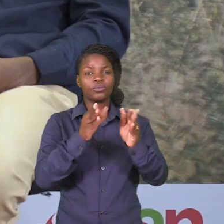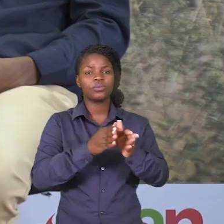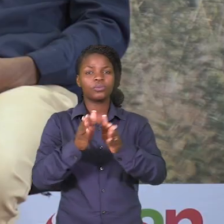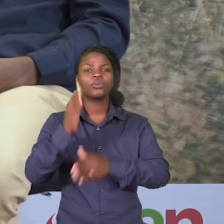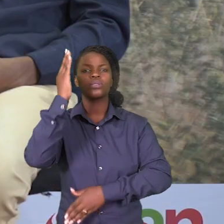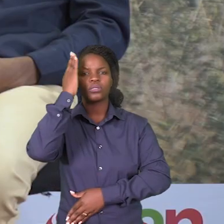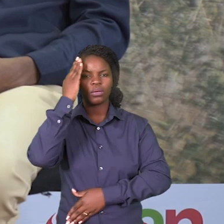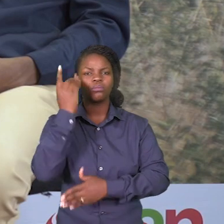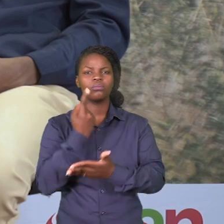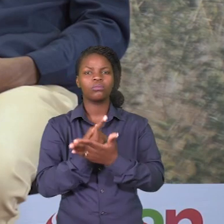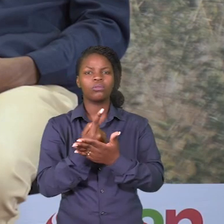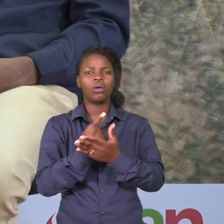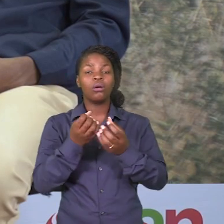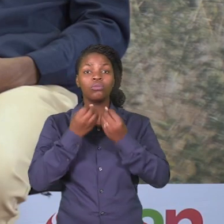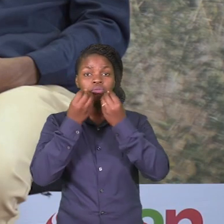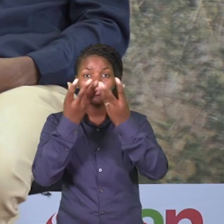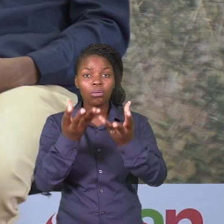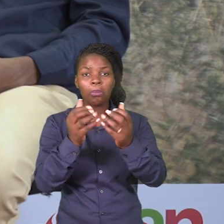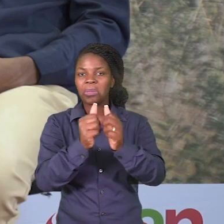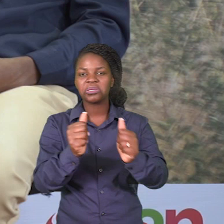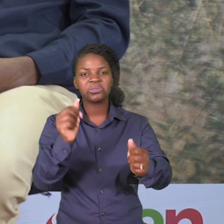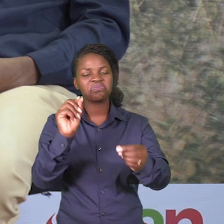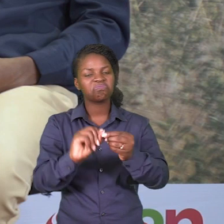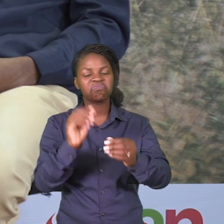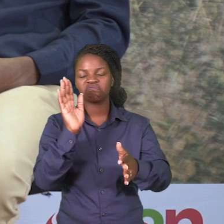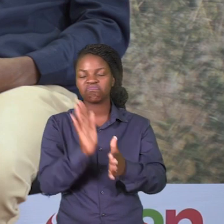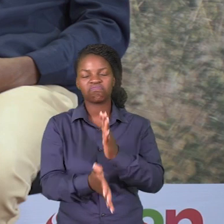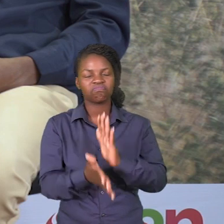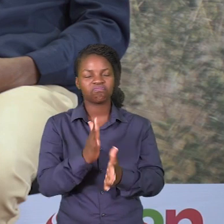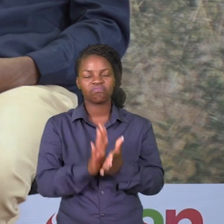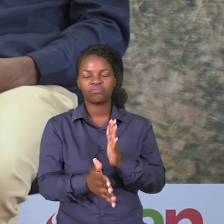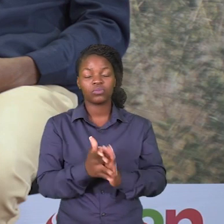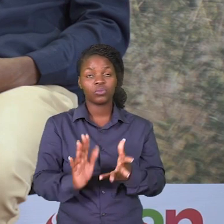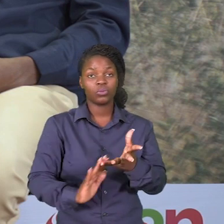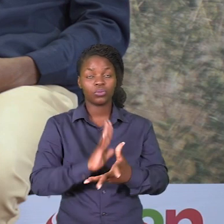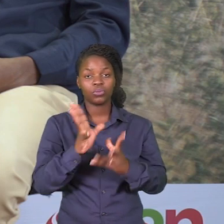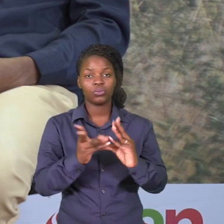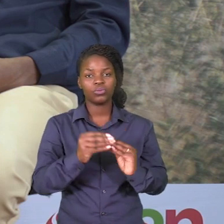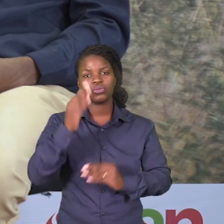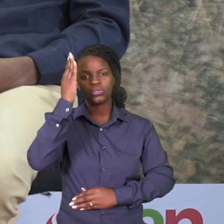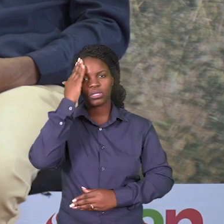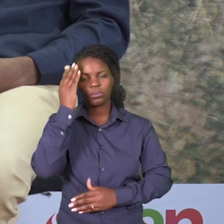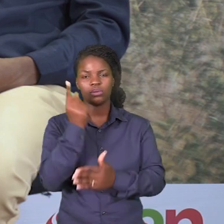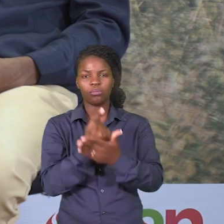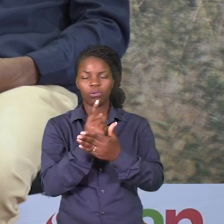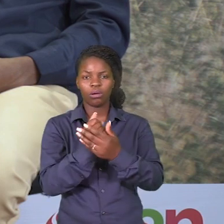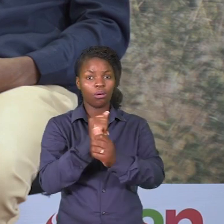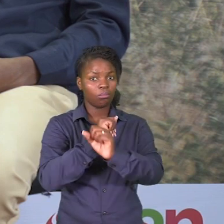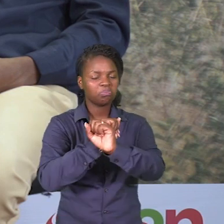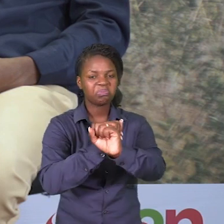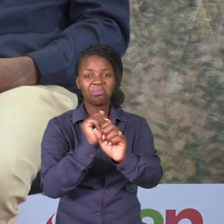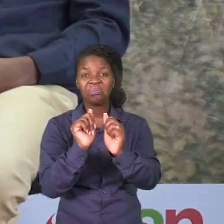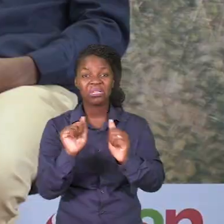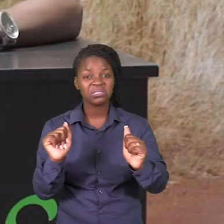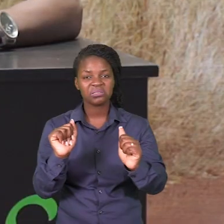que todo mundo sabe que deve denunciar mas não denuncia todo mundo sabe que deve fazer